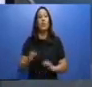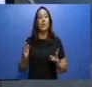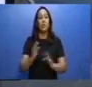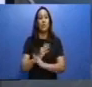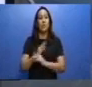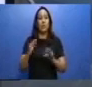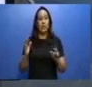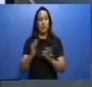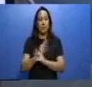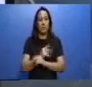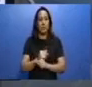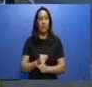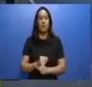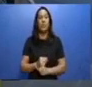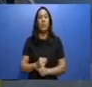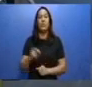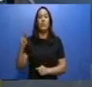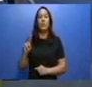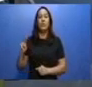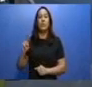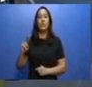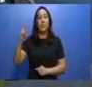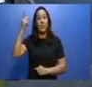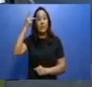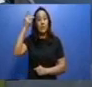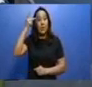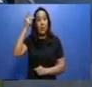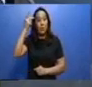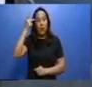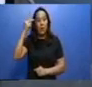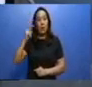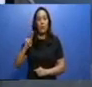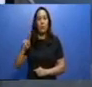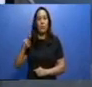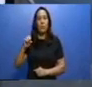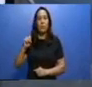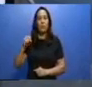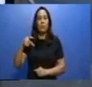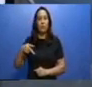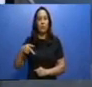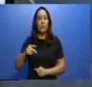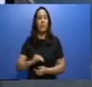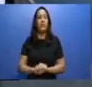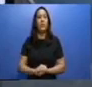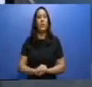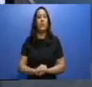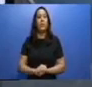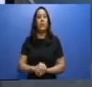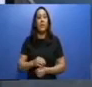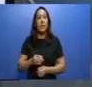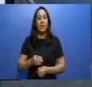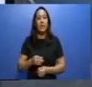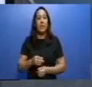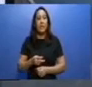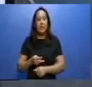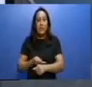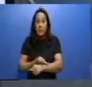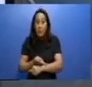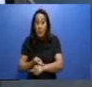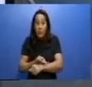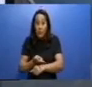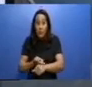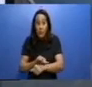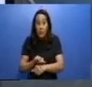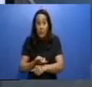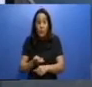Urbanismo da Universidade de São Paulo, que a gente chama de USP. Ele explora a geometrização